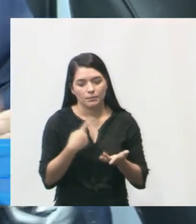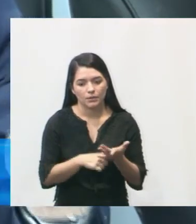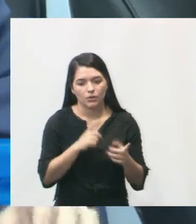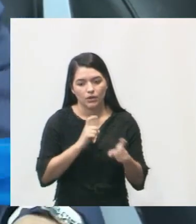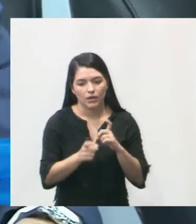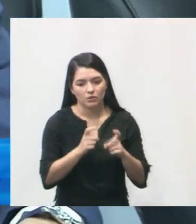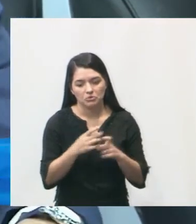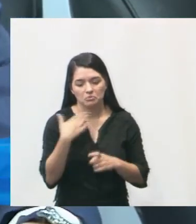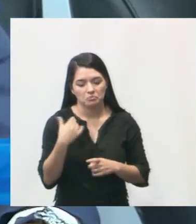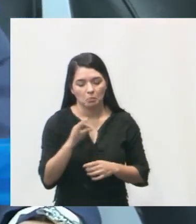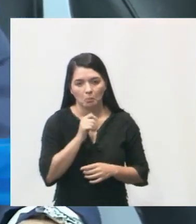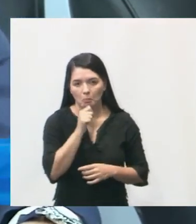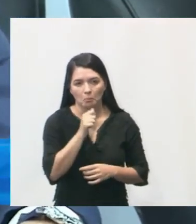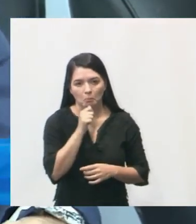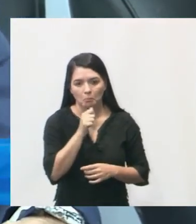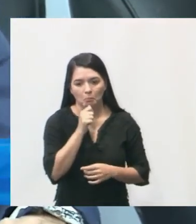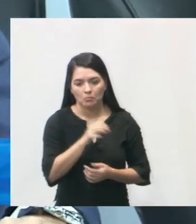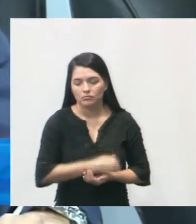Ok, então, vereador Luiz Paulo,